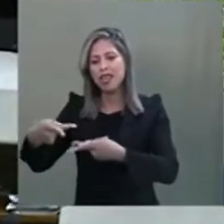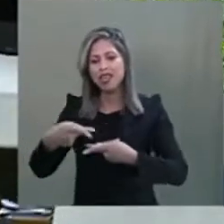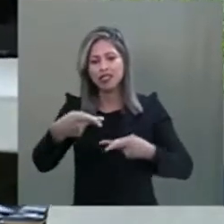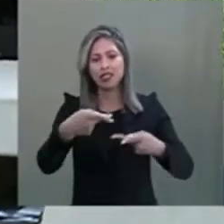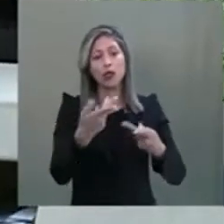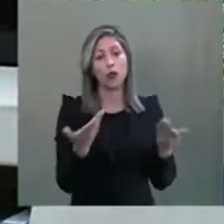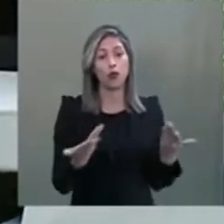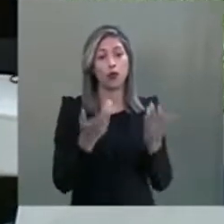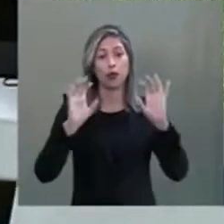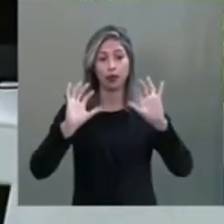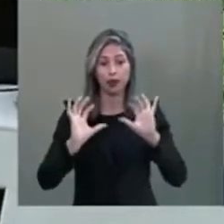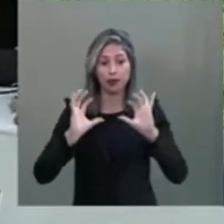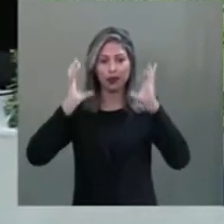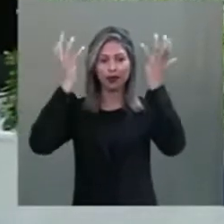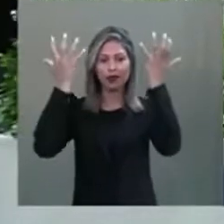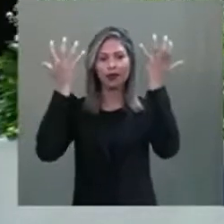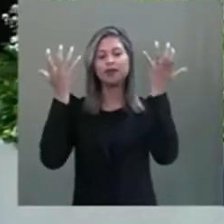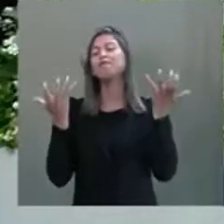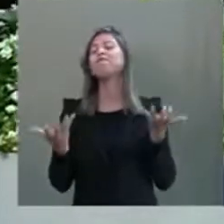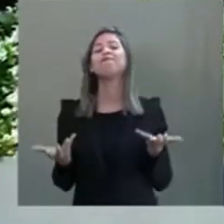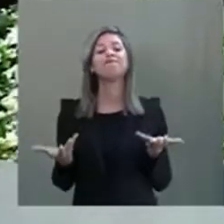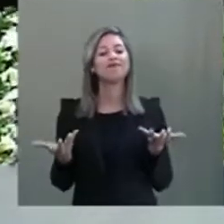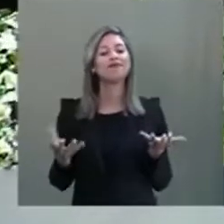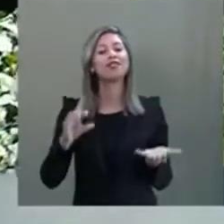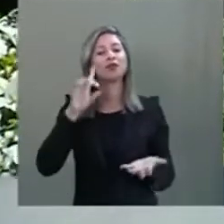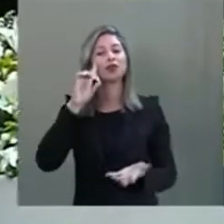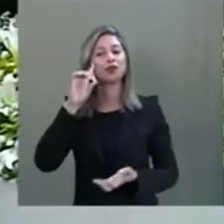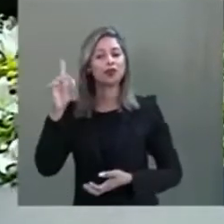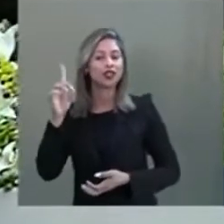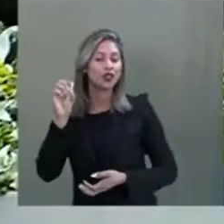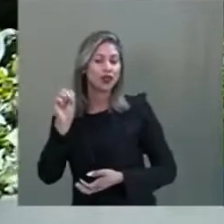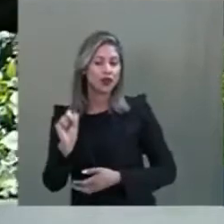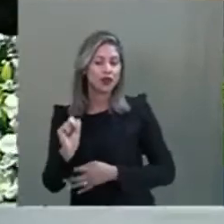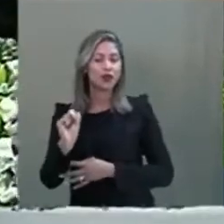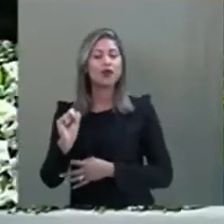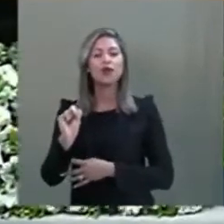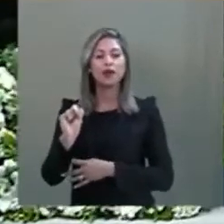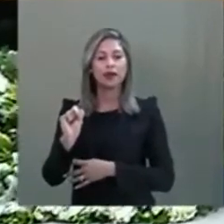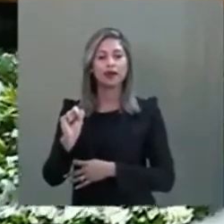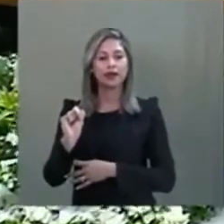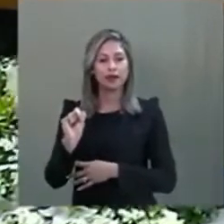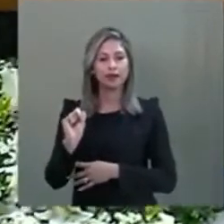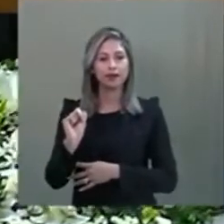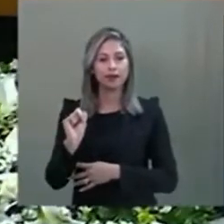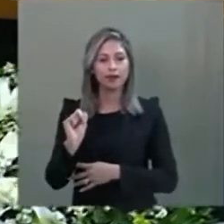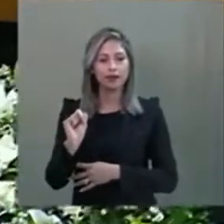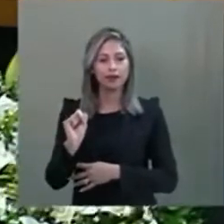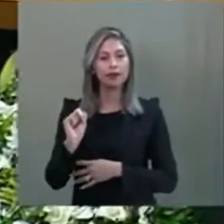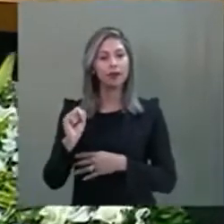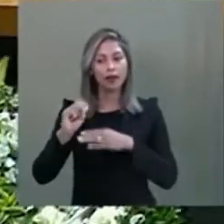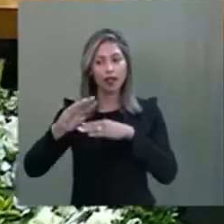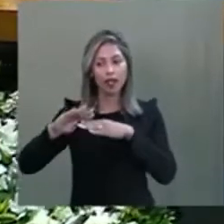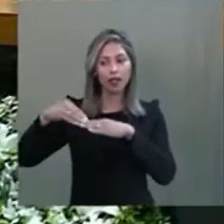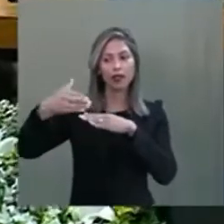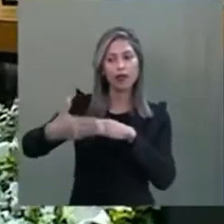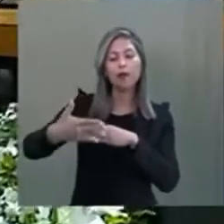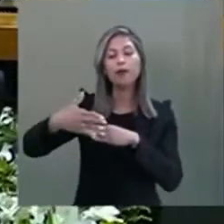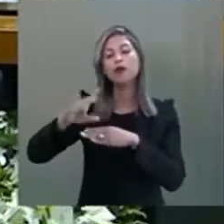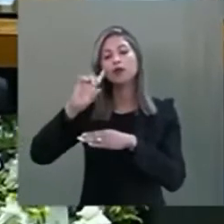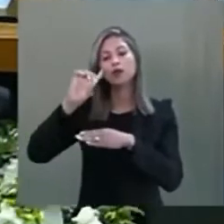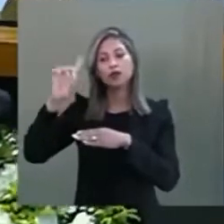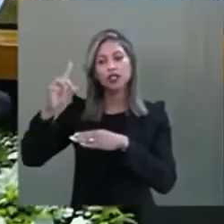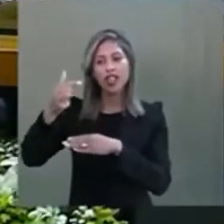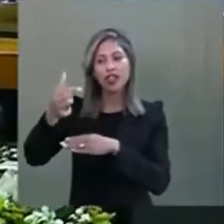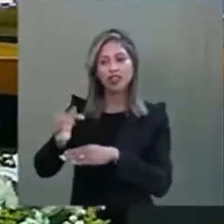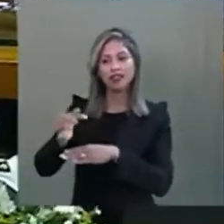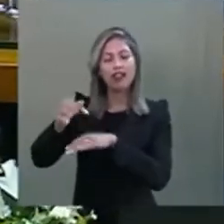Celebramos hoje, neste dia 8, após a data